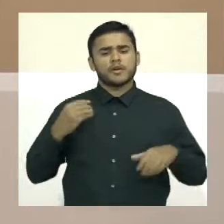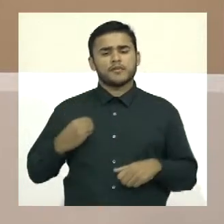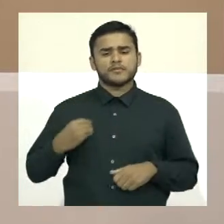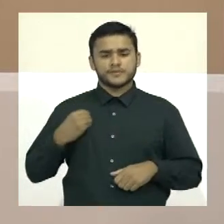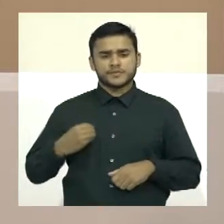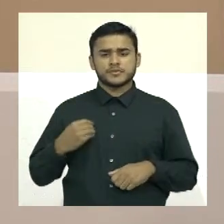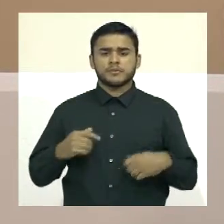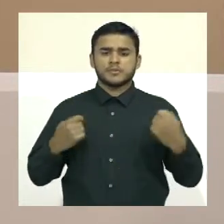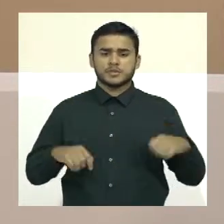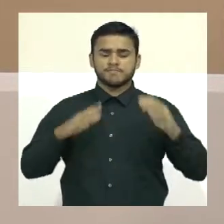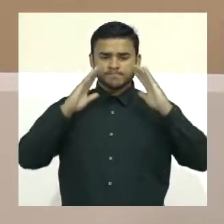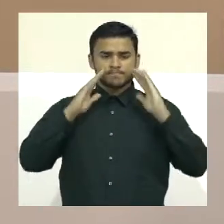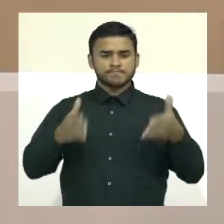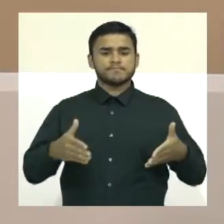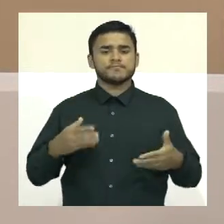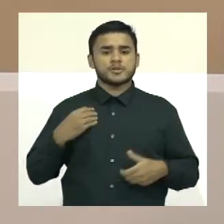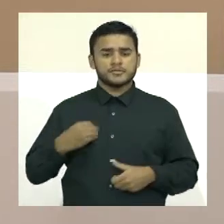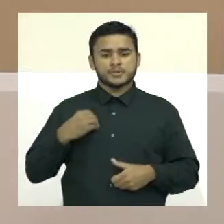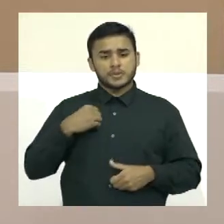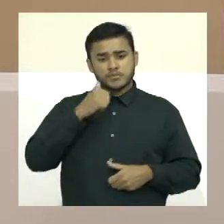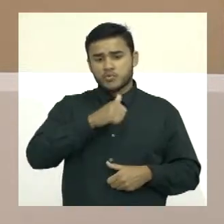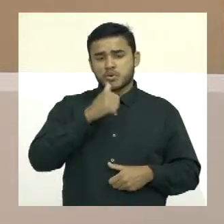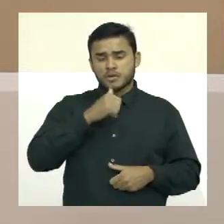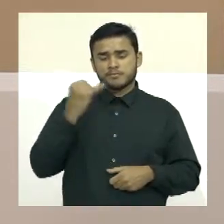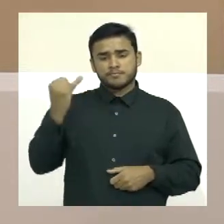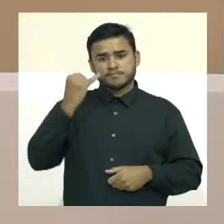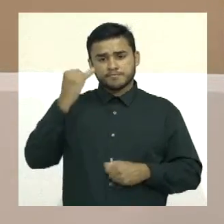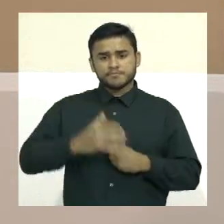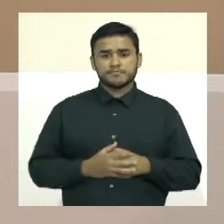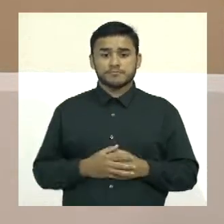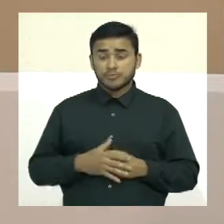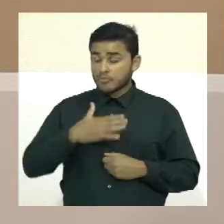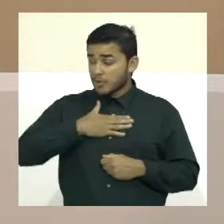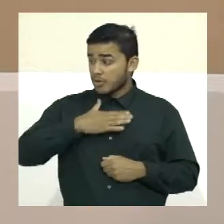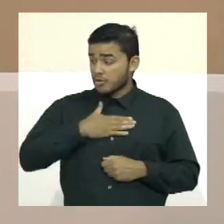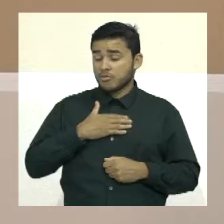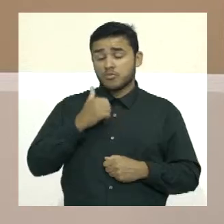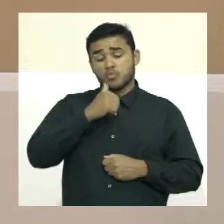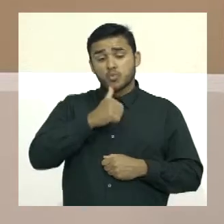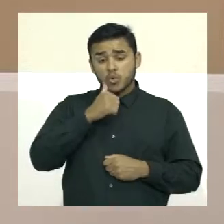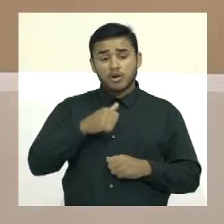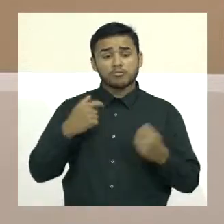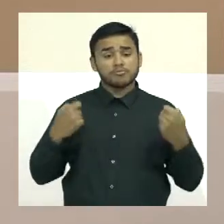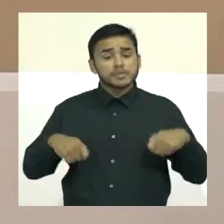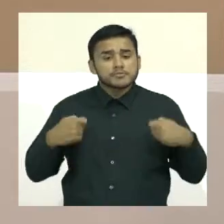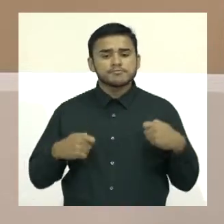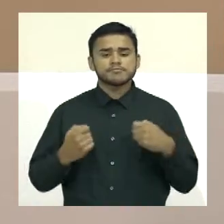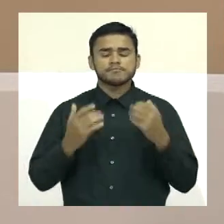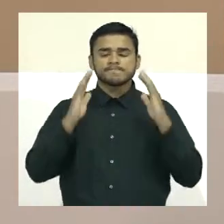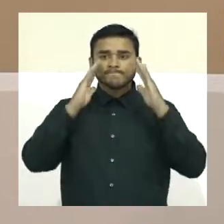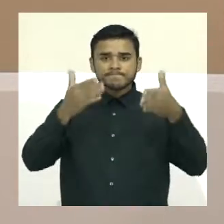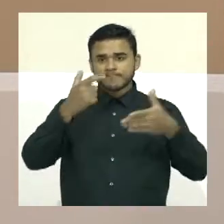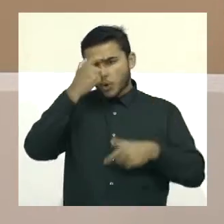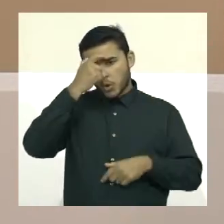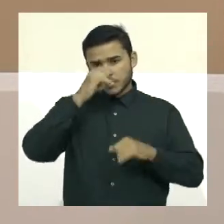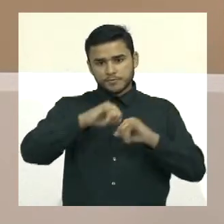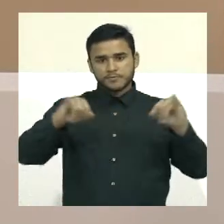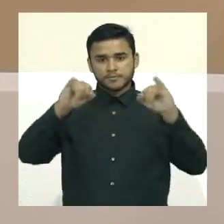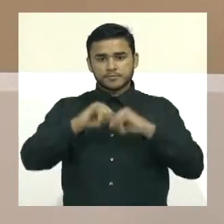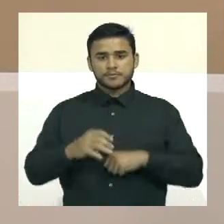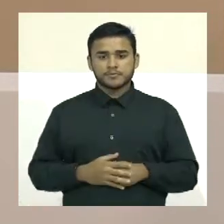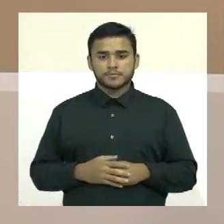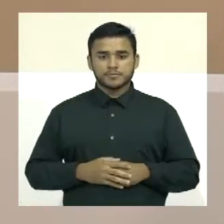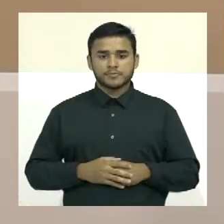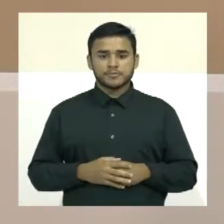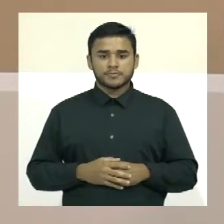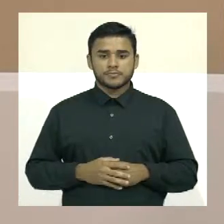é cuidar da vida da mulher. E aí eu, como mulher, quis também trazer nesse projeto essa conscientização, que até o doutor